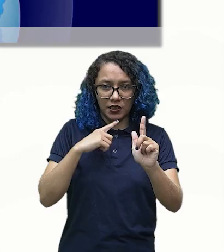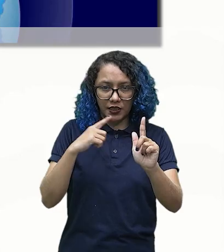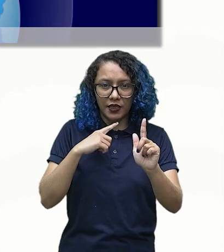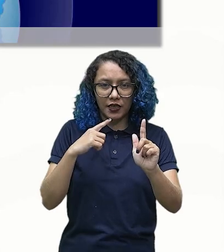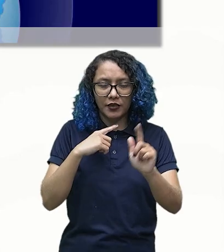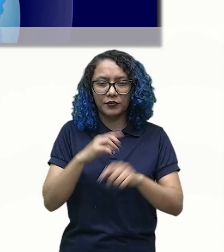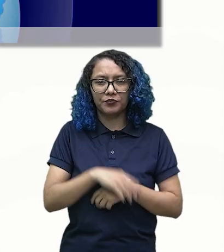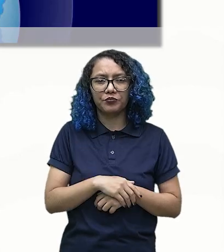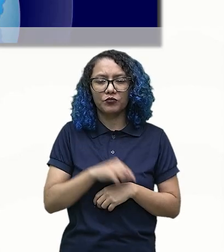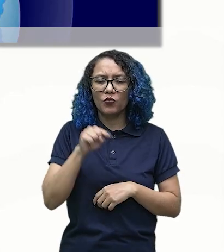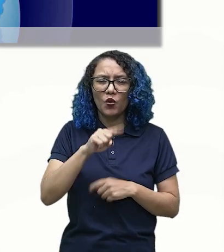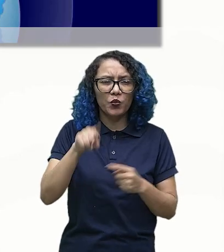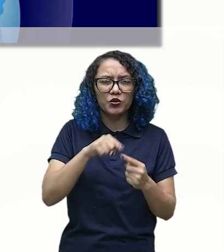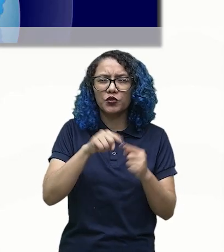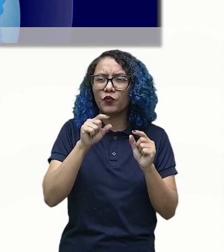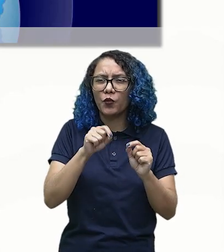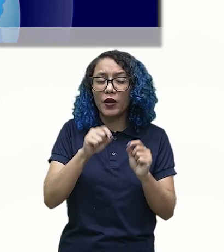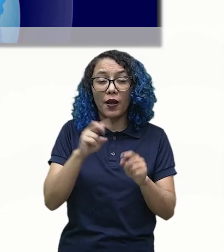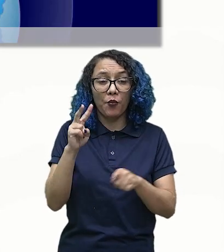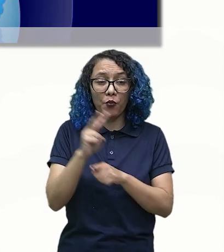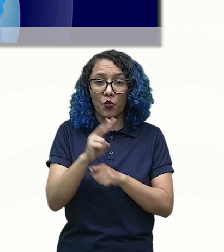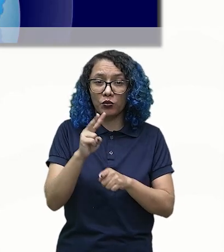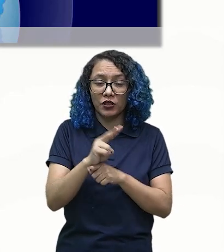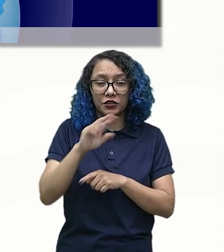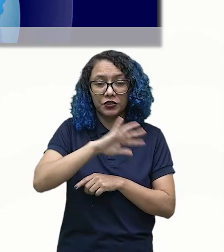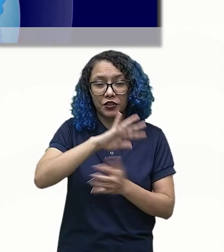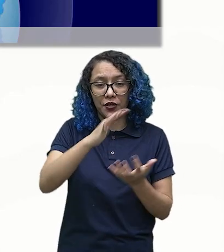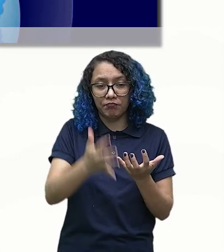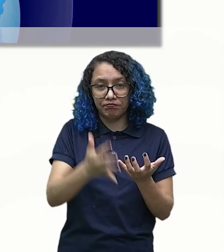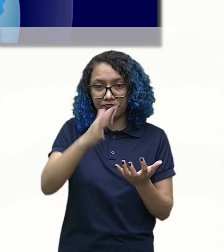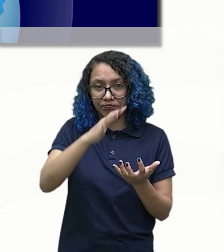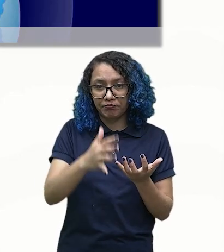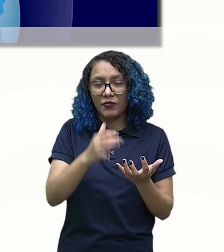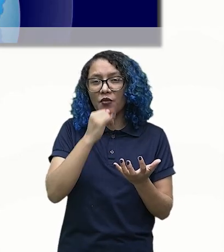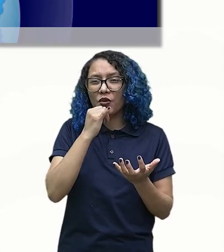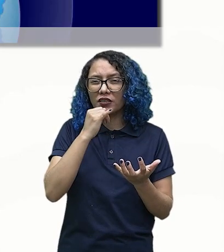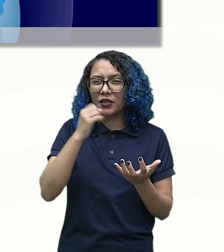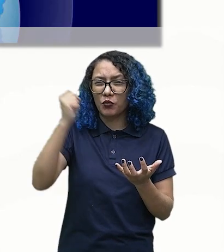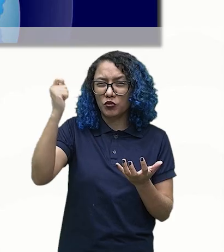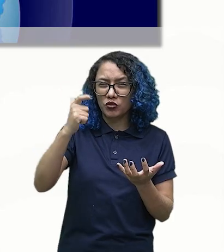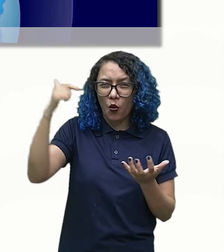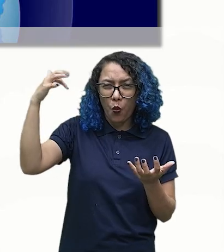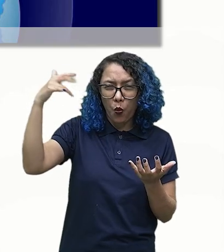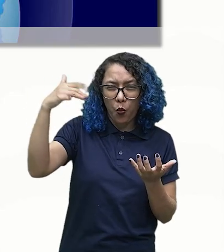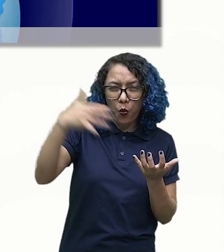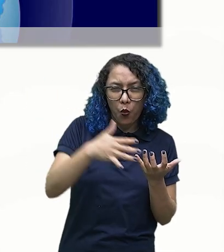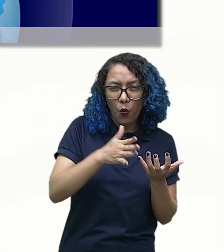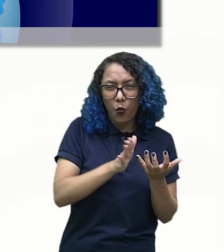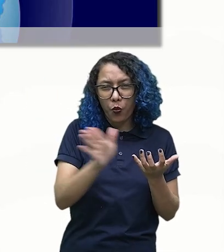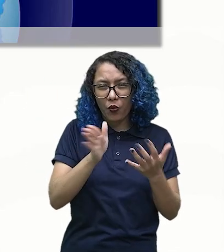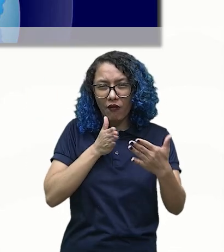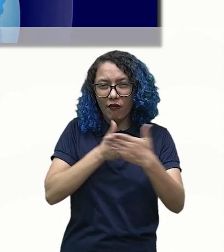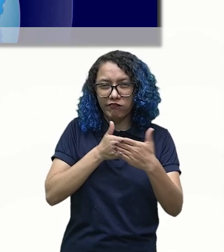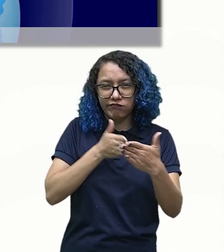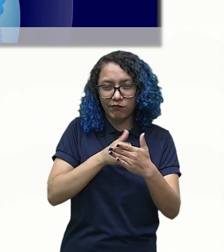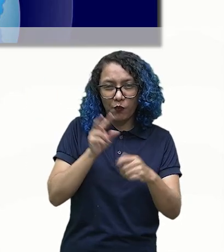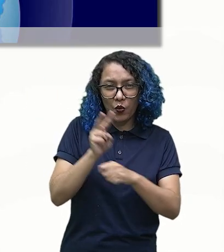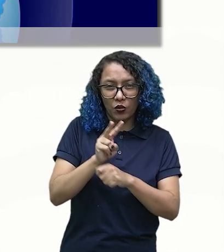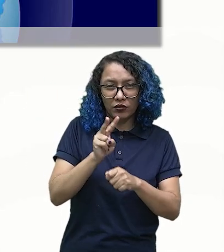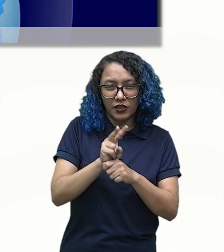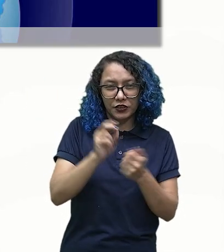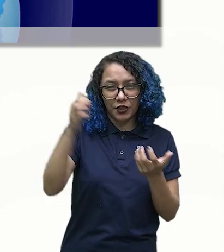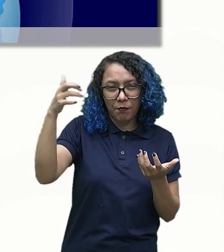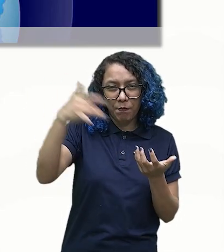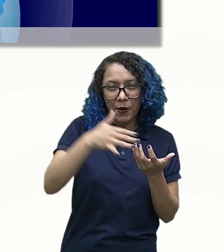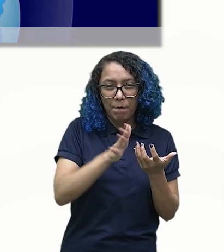esses gases eles servem justamente aí, para servir como proteção da nossa atmosfera, barrando alguns raios